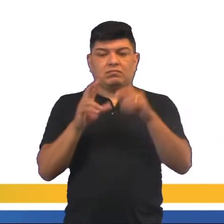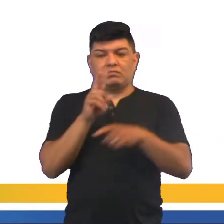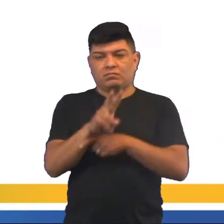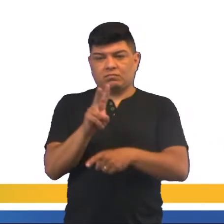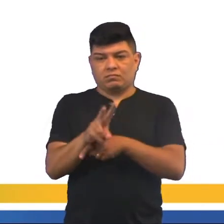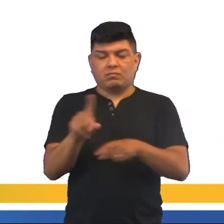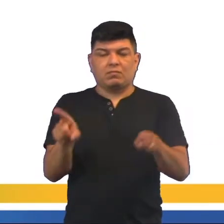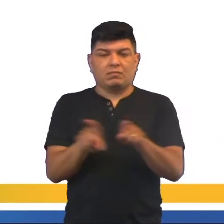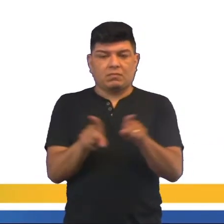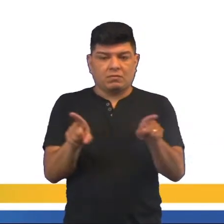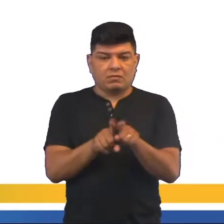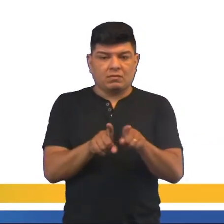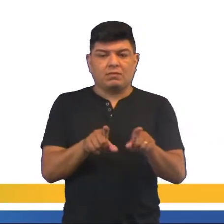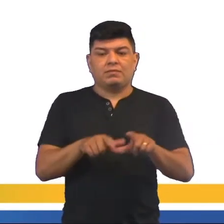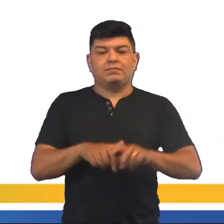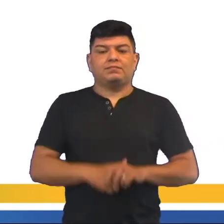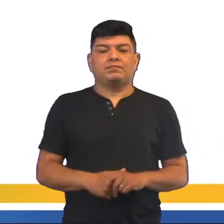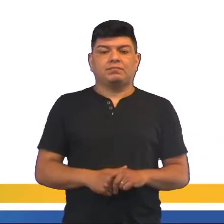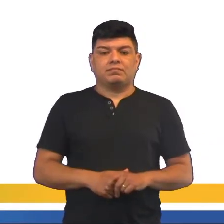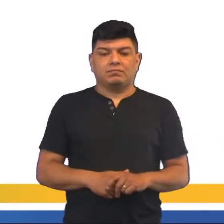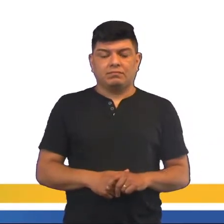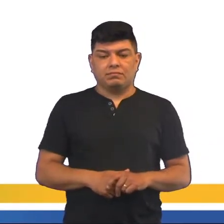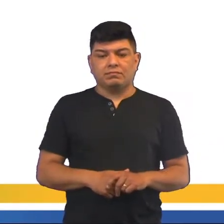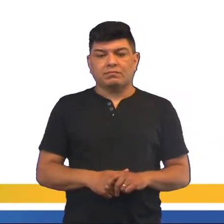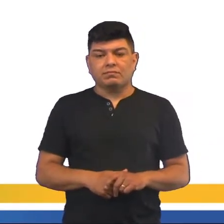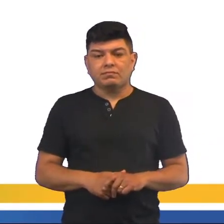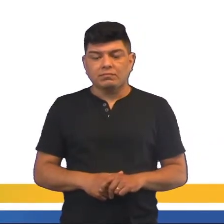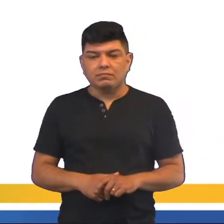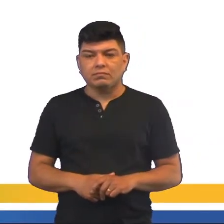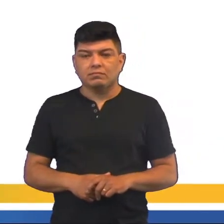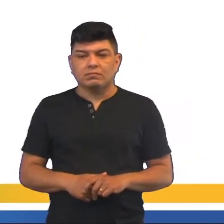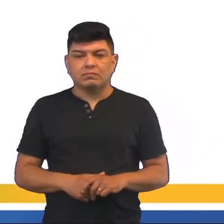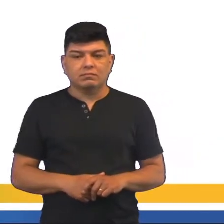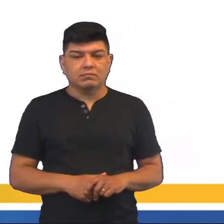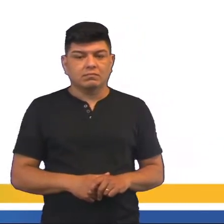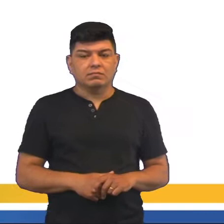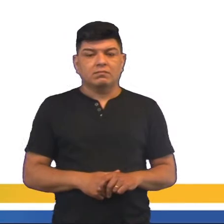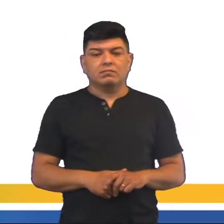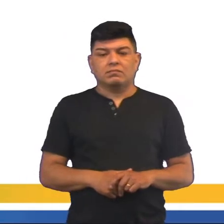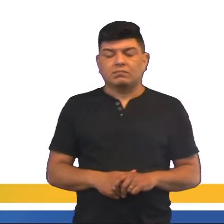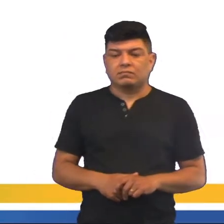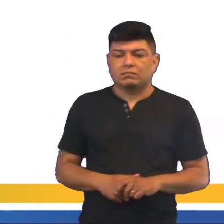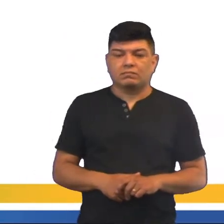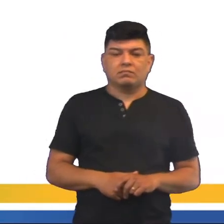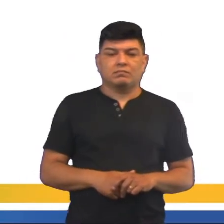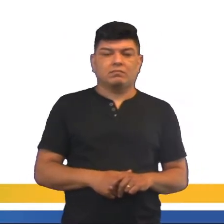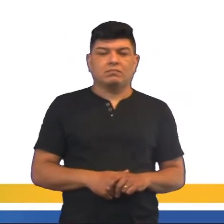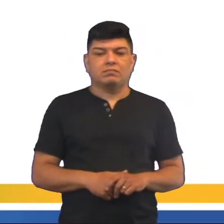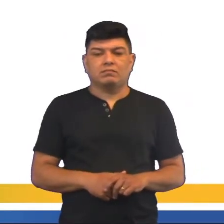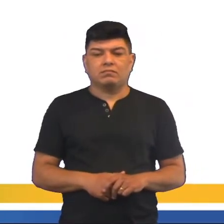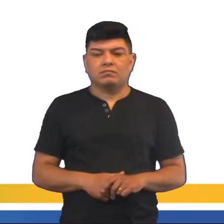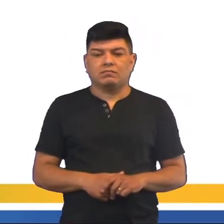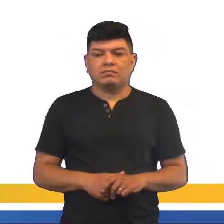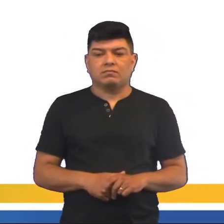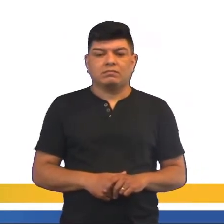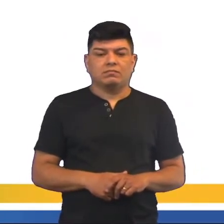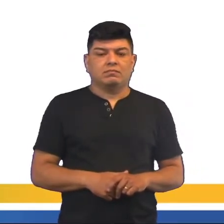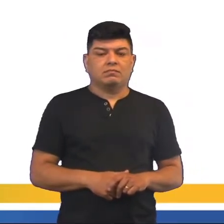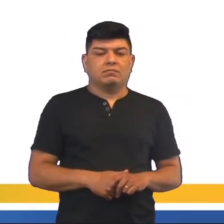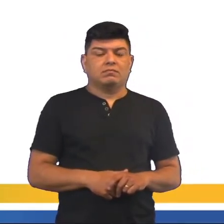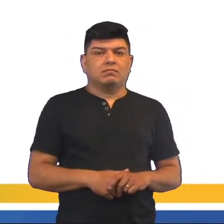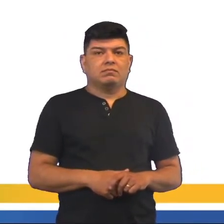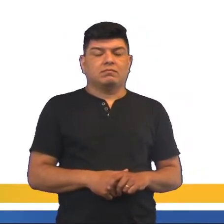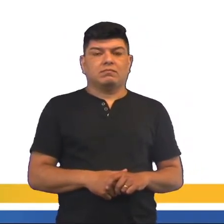não governamentais, que são as ONGs, que são grupos extremamente organizados, e nós também temos a grande atuação